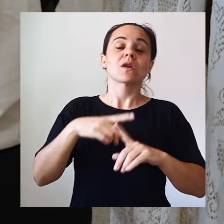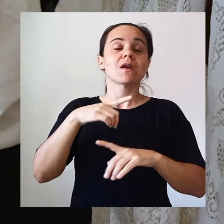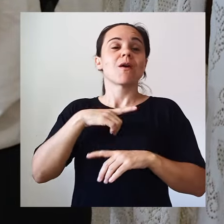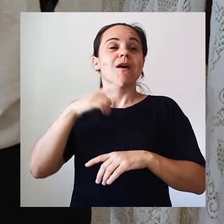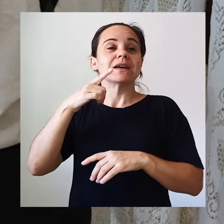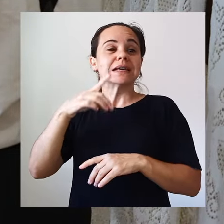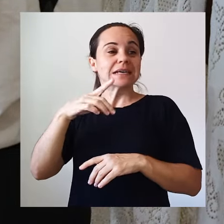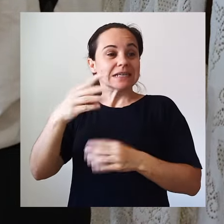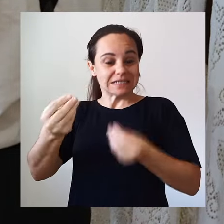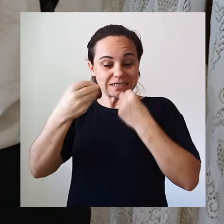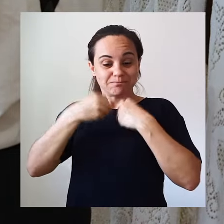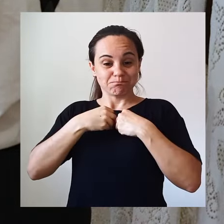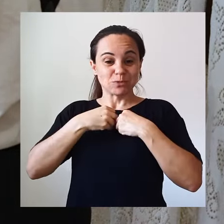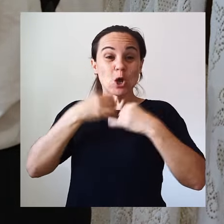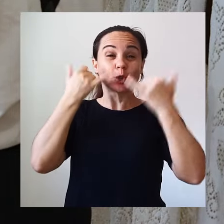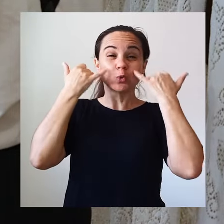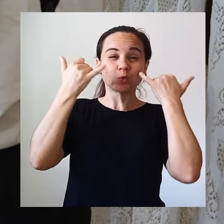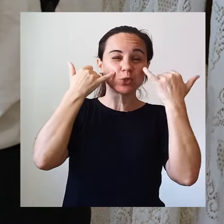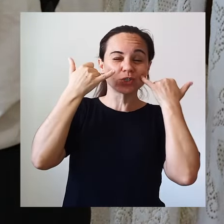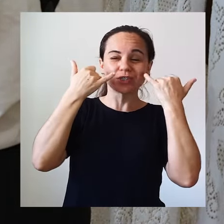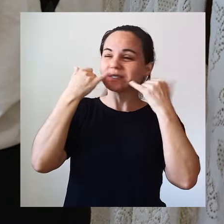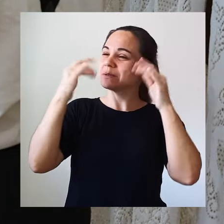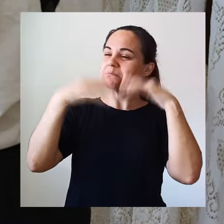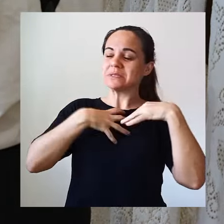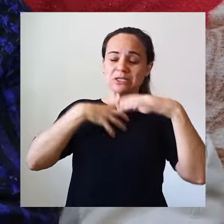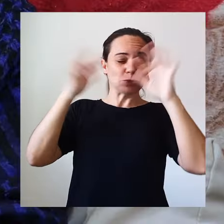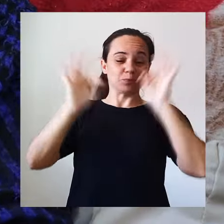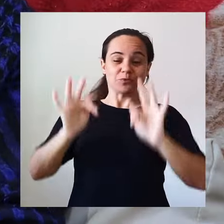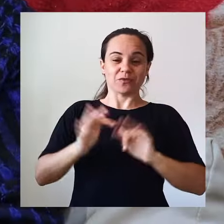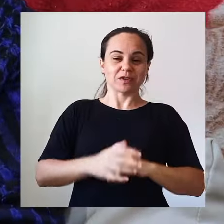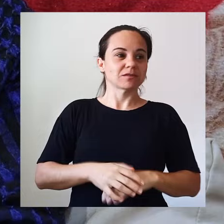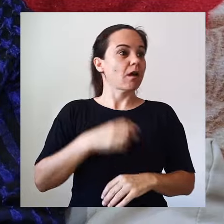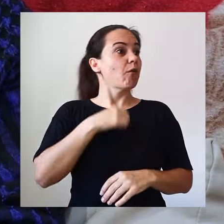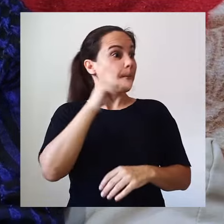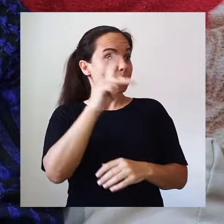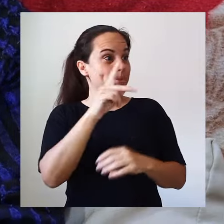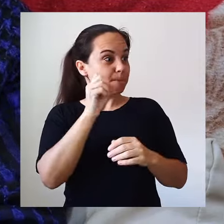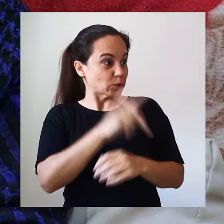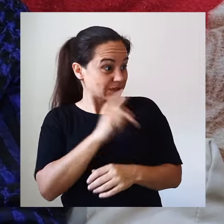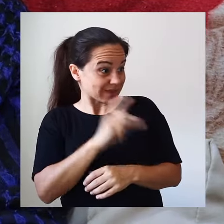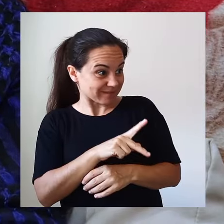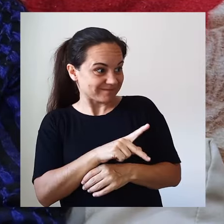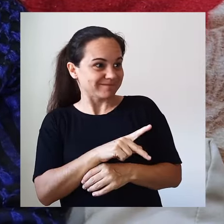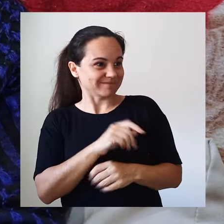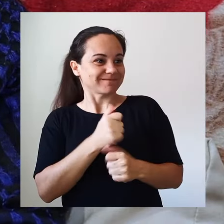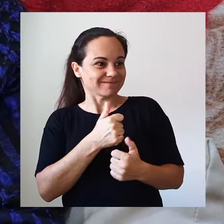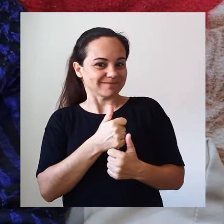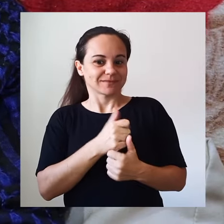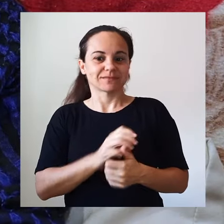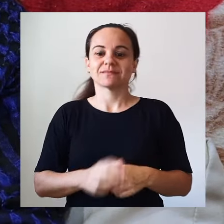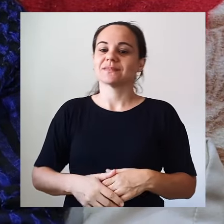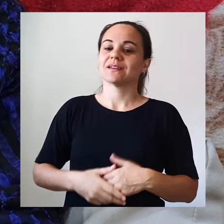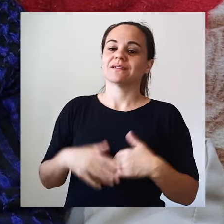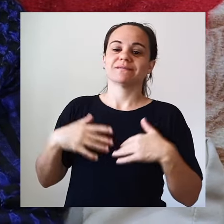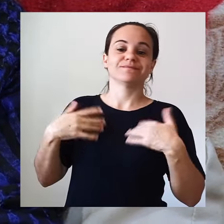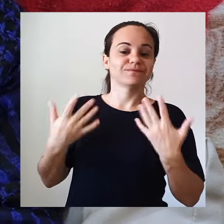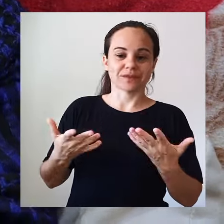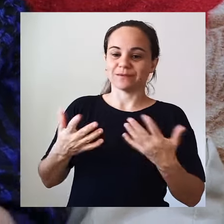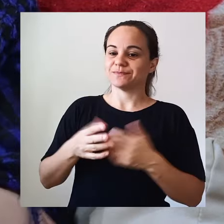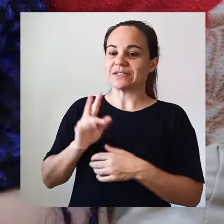me deixou feliz. Ah, tomara que vá se aposentar. Imagina se não é os mal educados dos filhos da